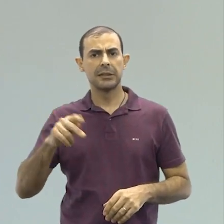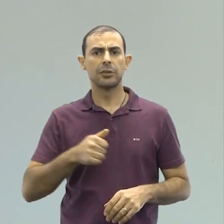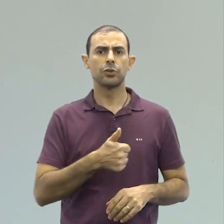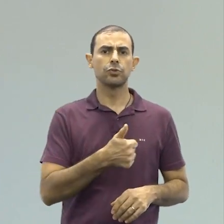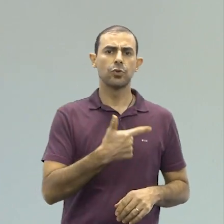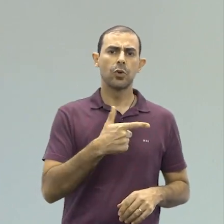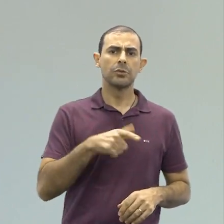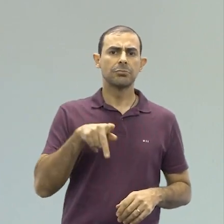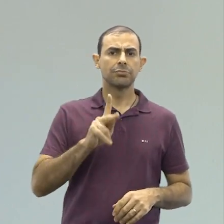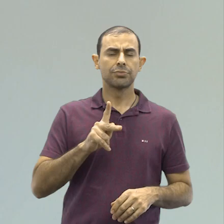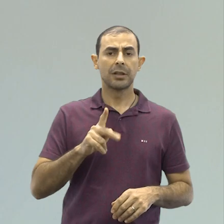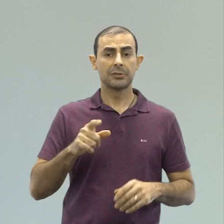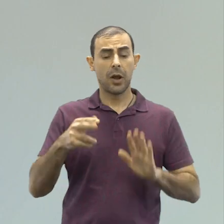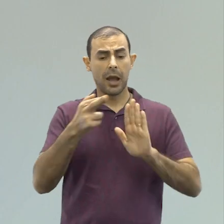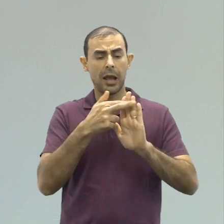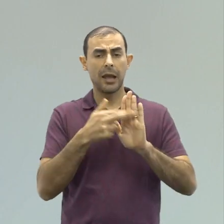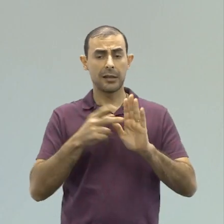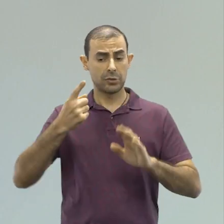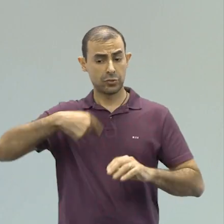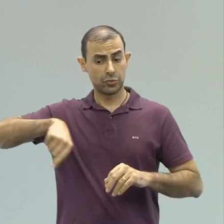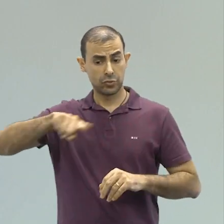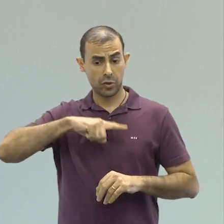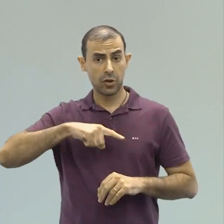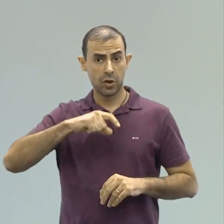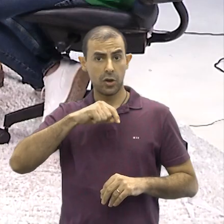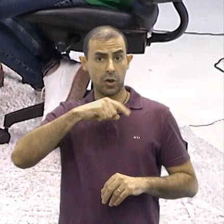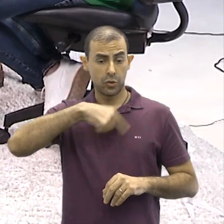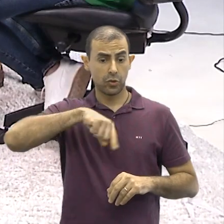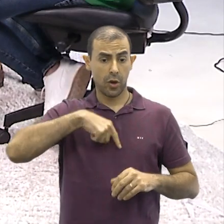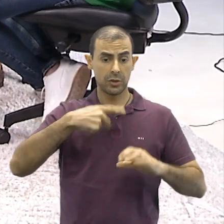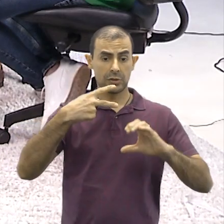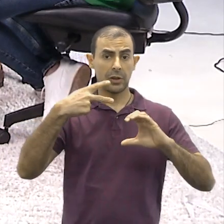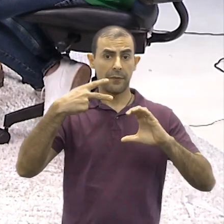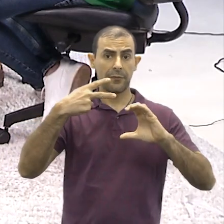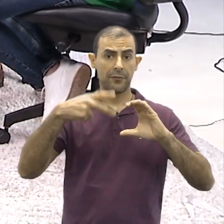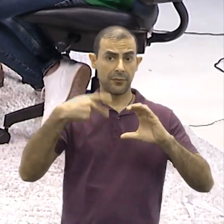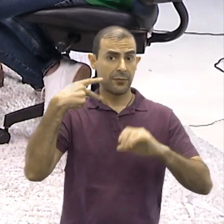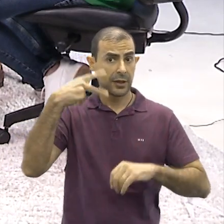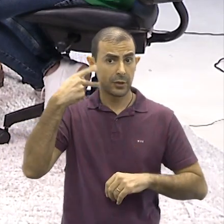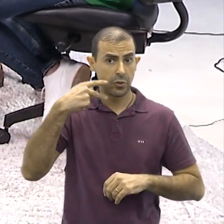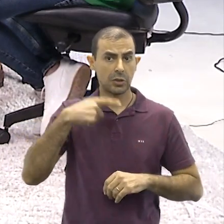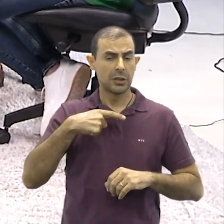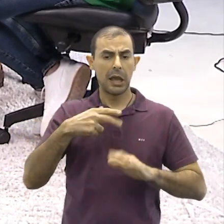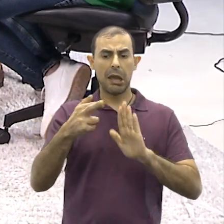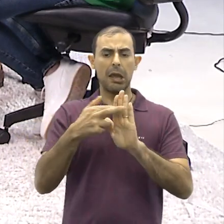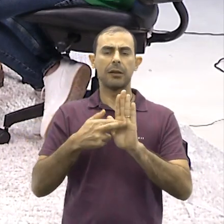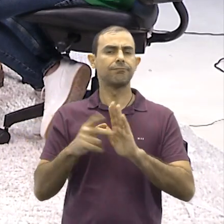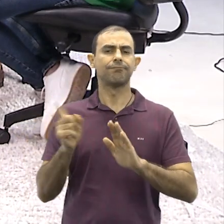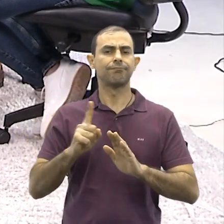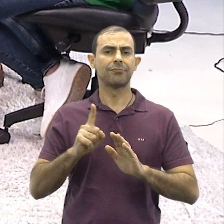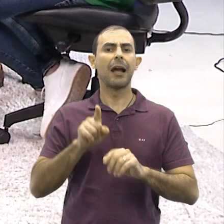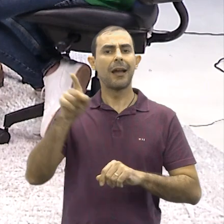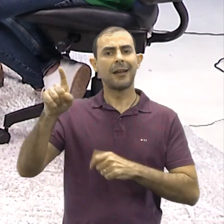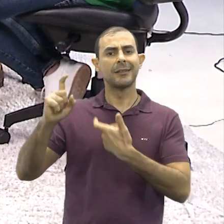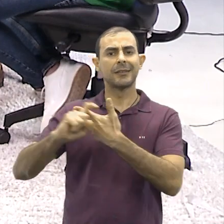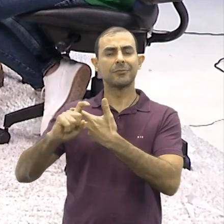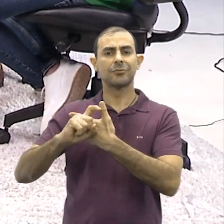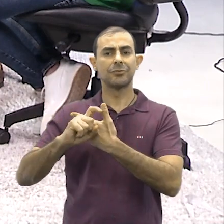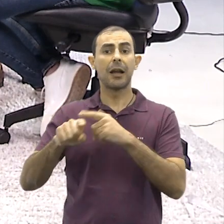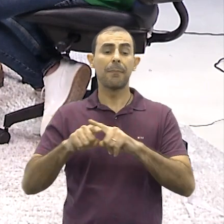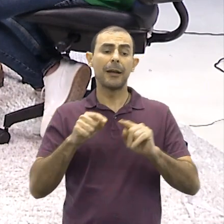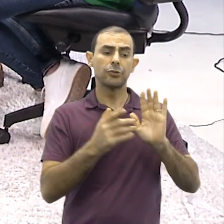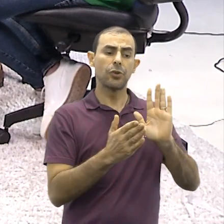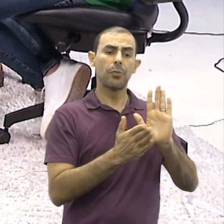a regulamentação não cabe a nós vereadores, a regulamentação é coisa do Executivo. Mas, infelizmente, a Prefeita vetou esse projeto, que seria de